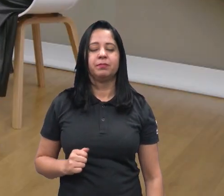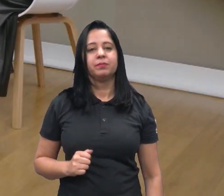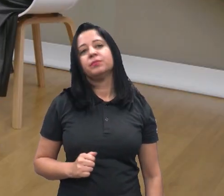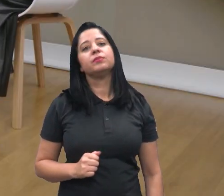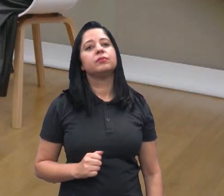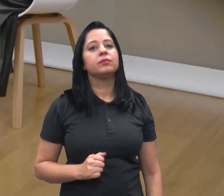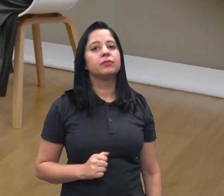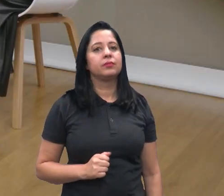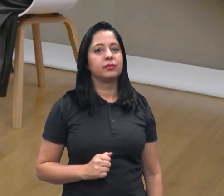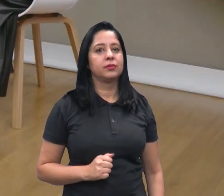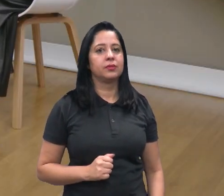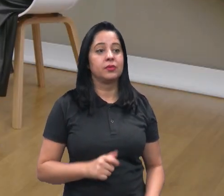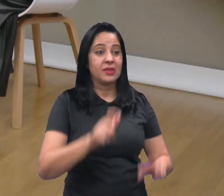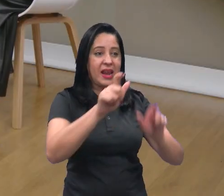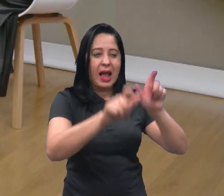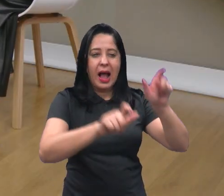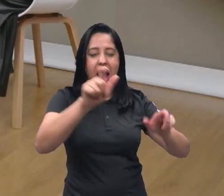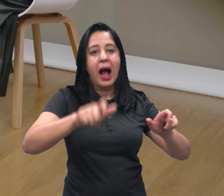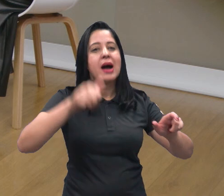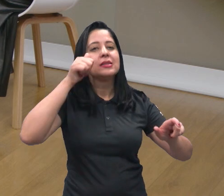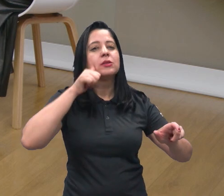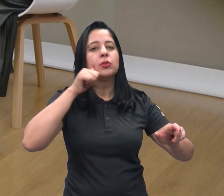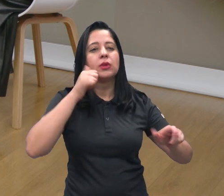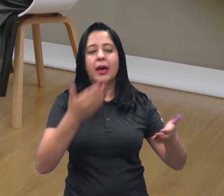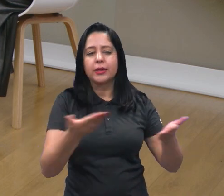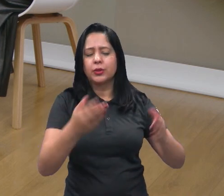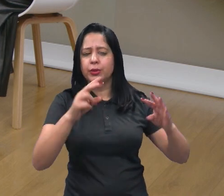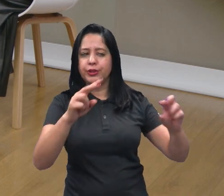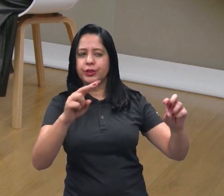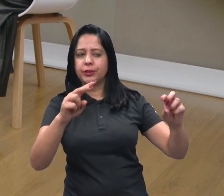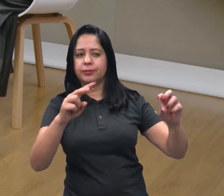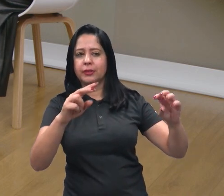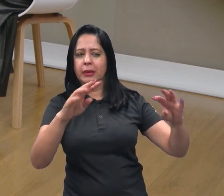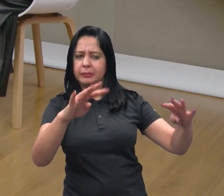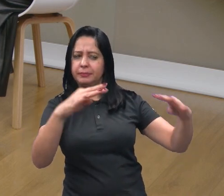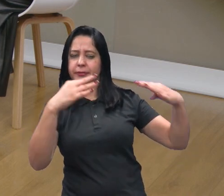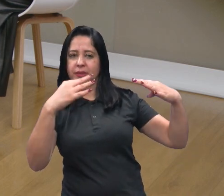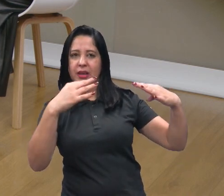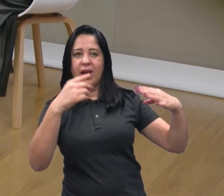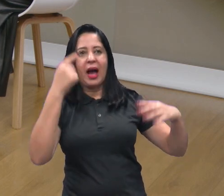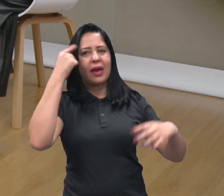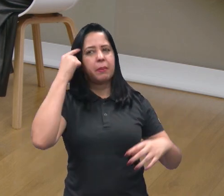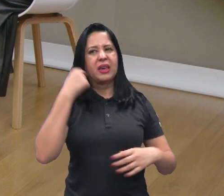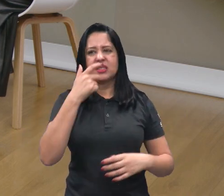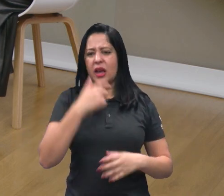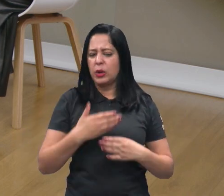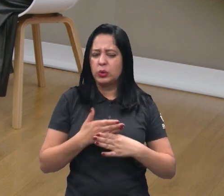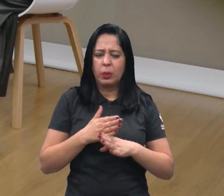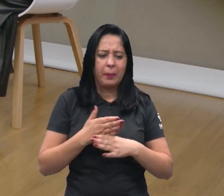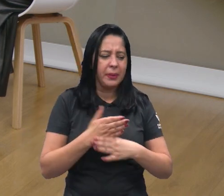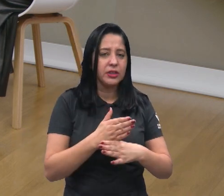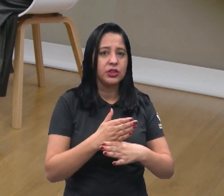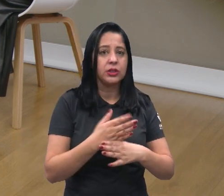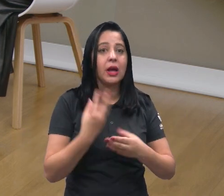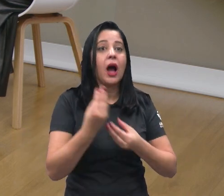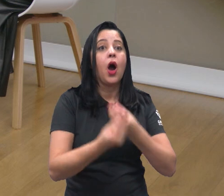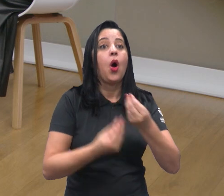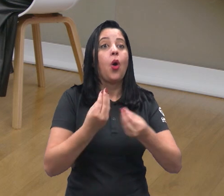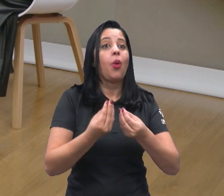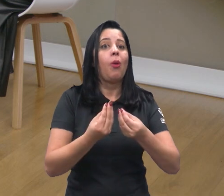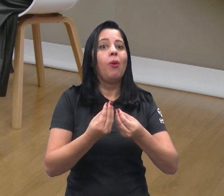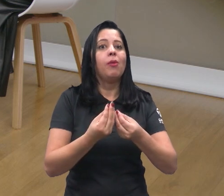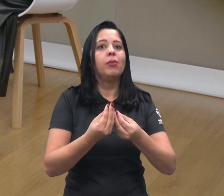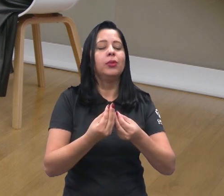muitas mulheres que de repente estão acompanhando a gente pode perceber assim, olha, eu me perdi, mas como recomeçar? Né? Quais